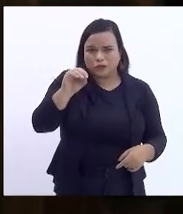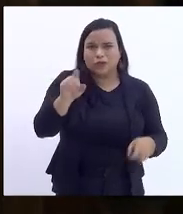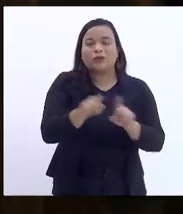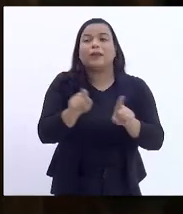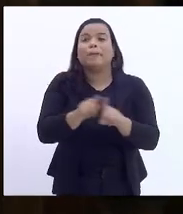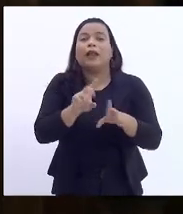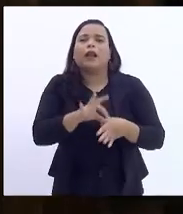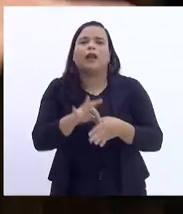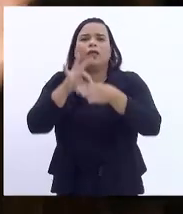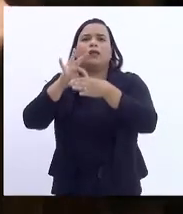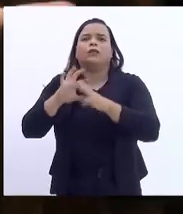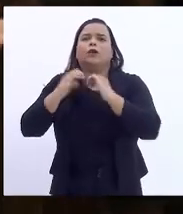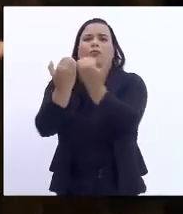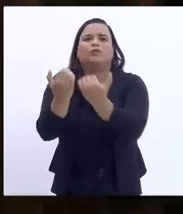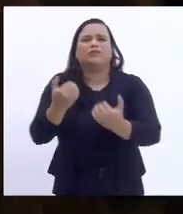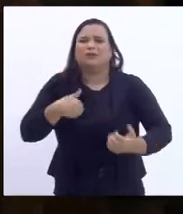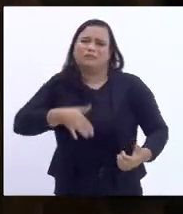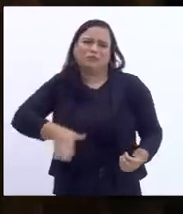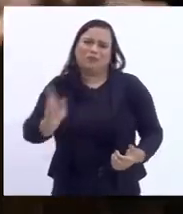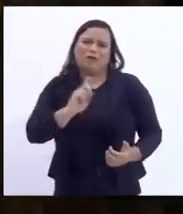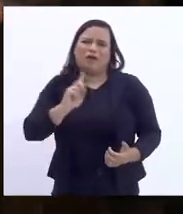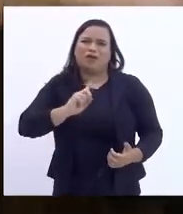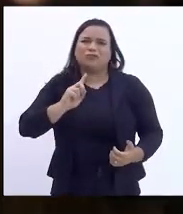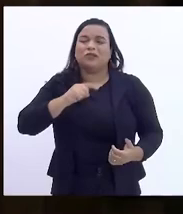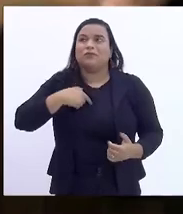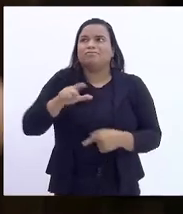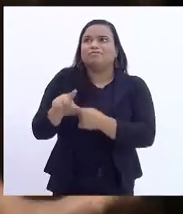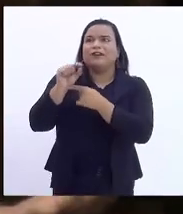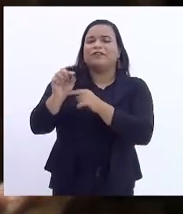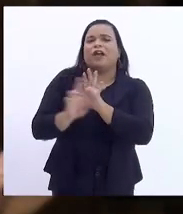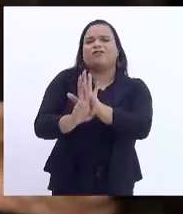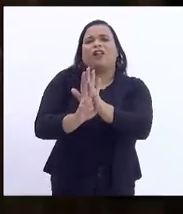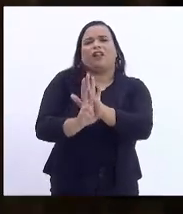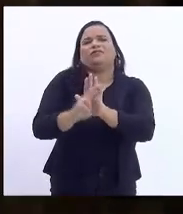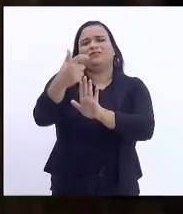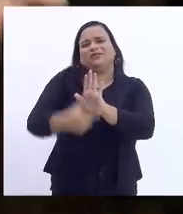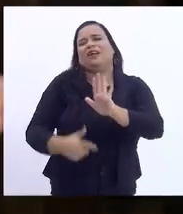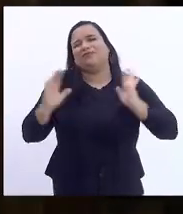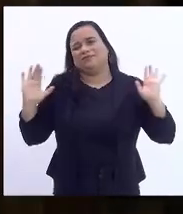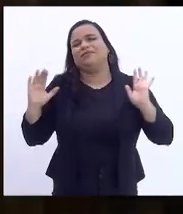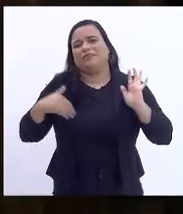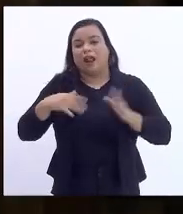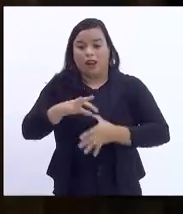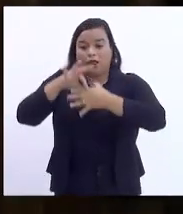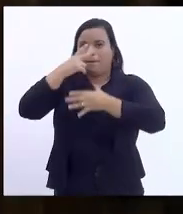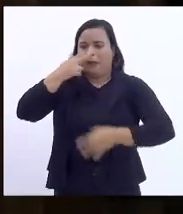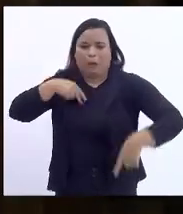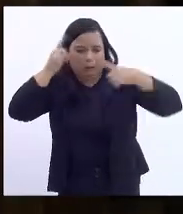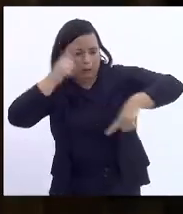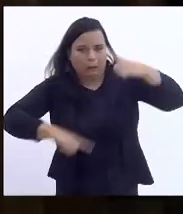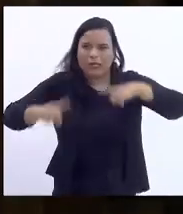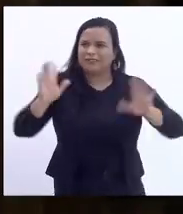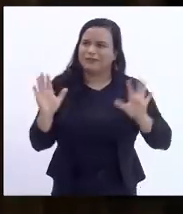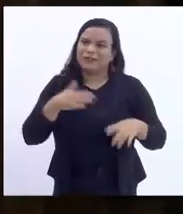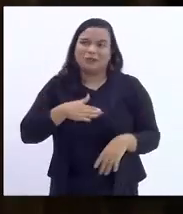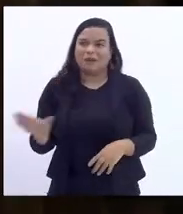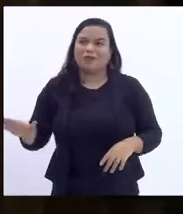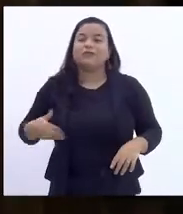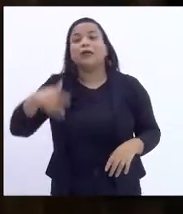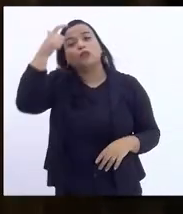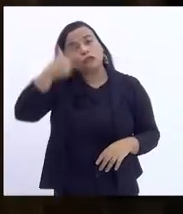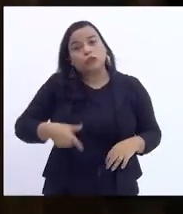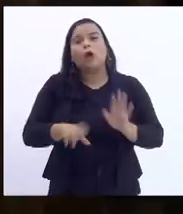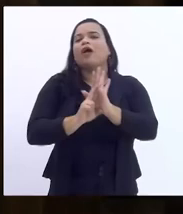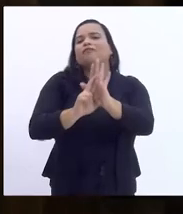referência completar a liderança da impressão que é o que é né não é eu prefiro o sol a referência na comunicação